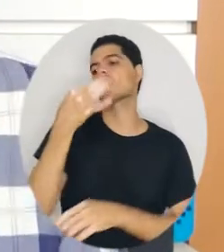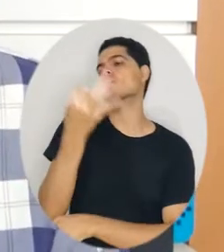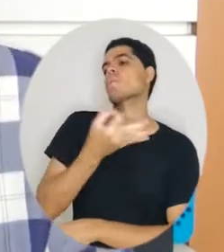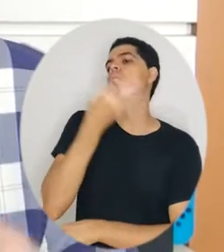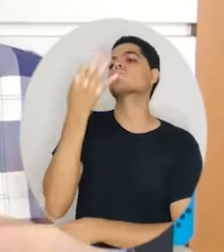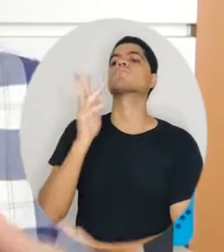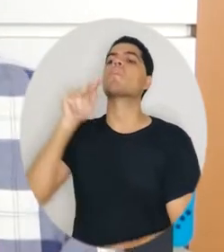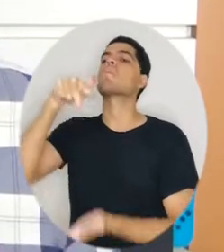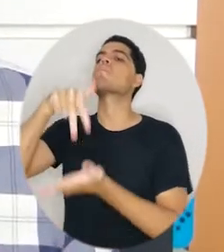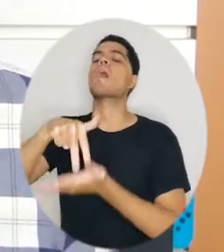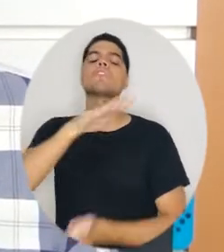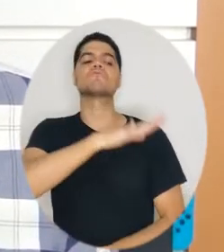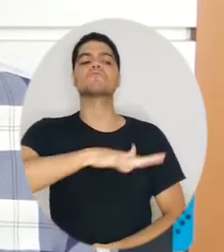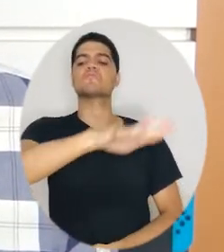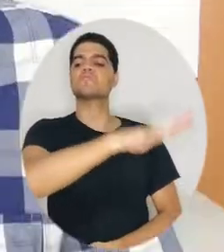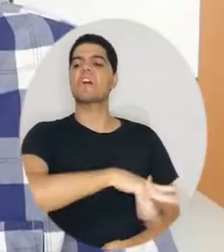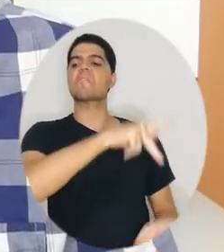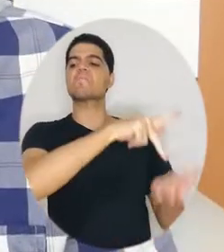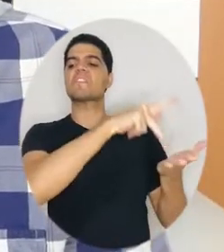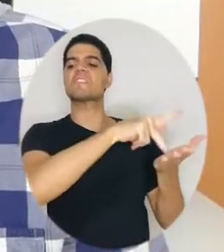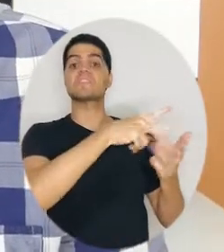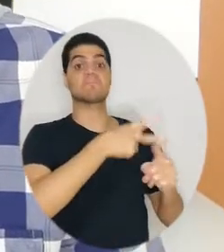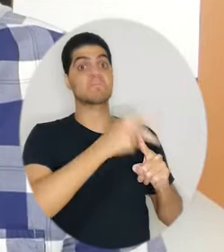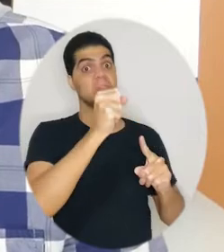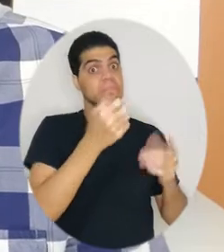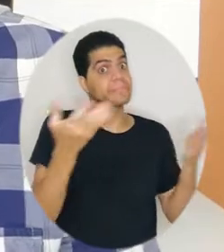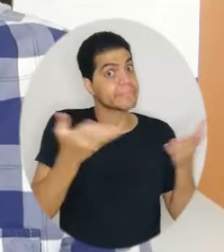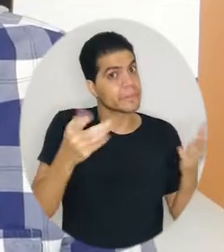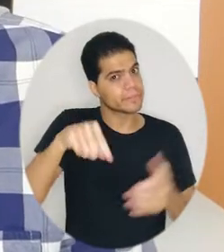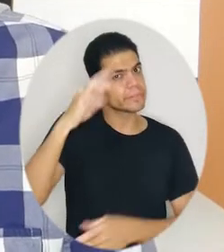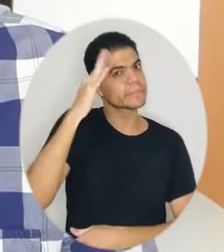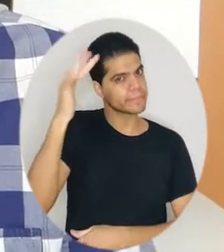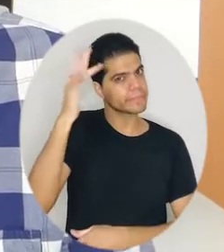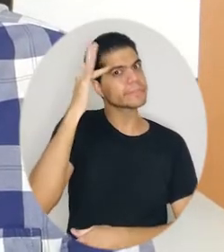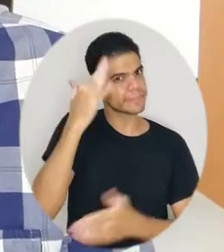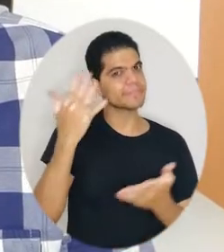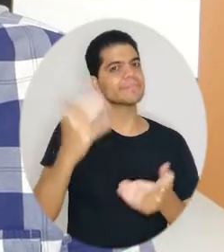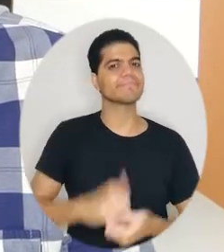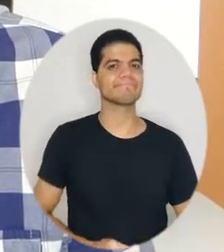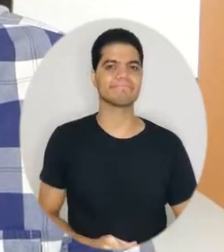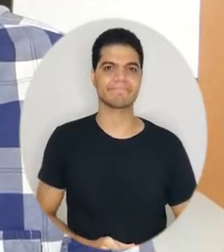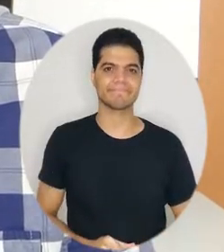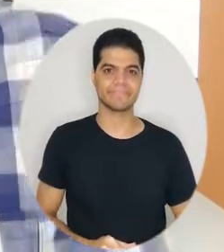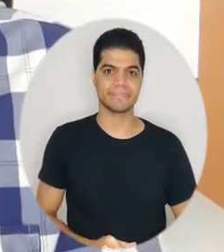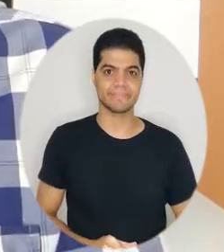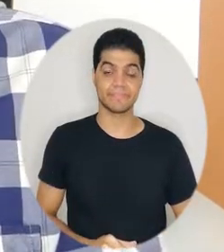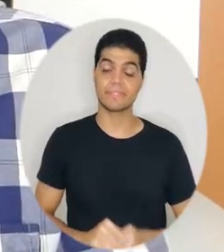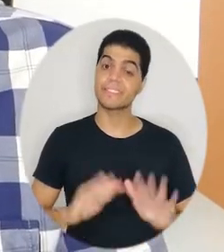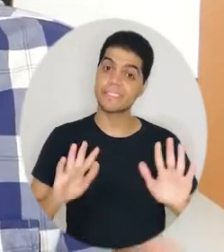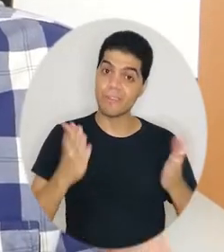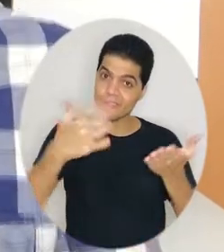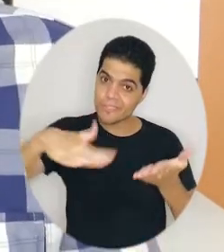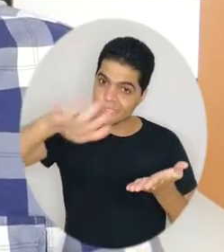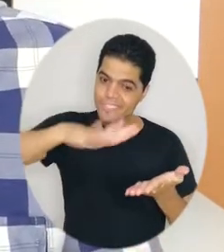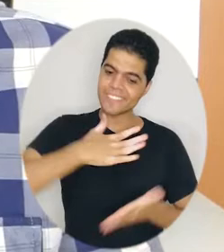patriótica focada nos ditos heróis' nacionais e que ainda um pouquinho de reflexão para a gente pensar sobre isso bom